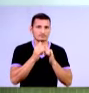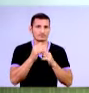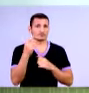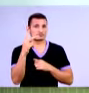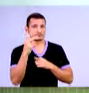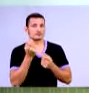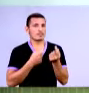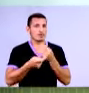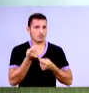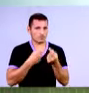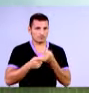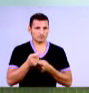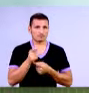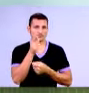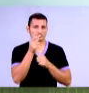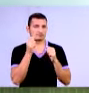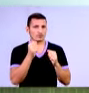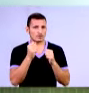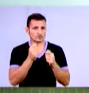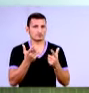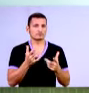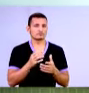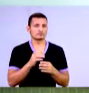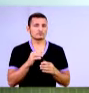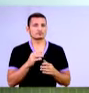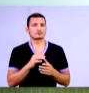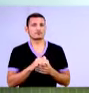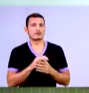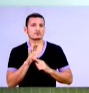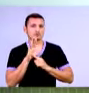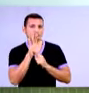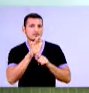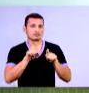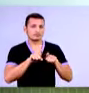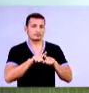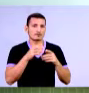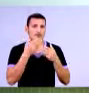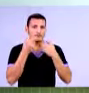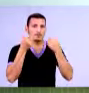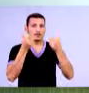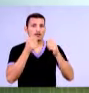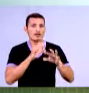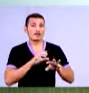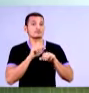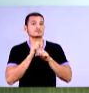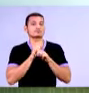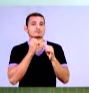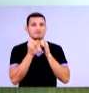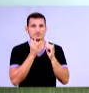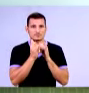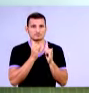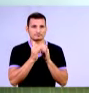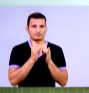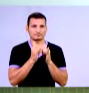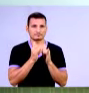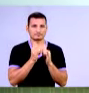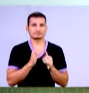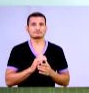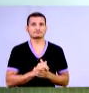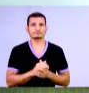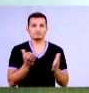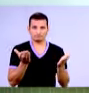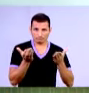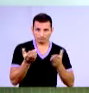seu negócio, e você pode contribuir também com a melhora da retenção da informação, né?